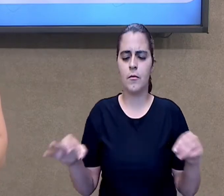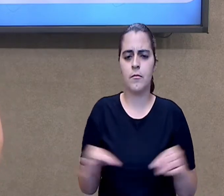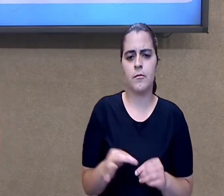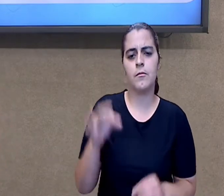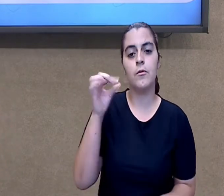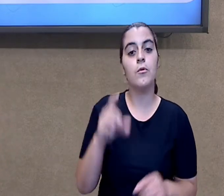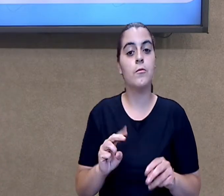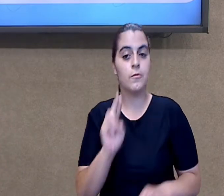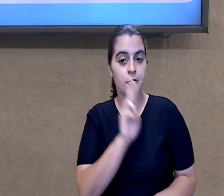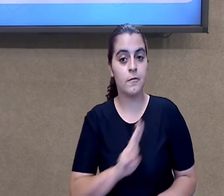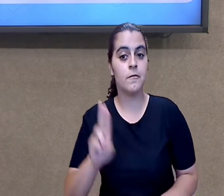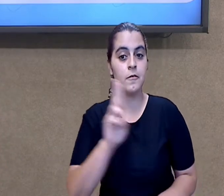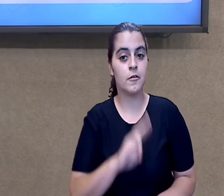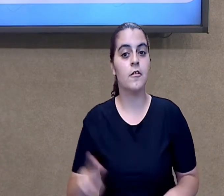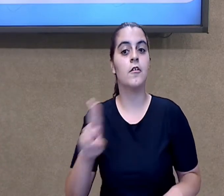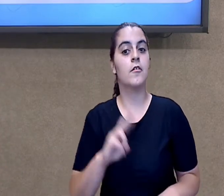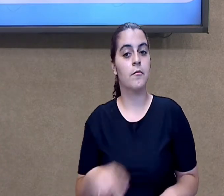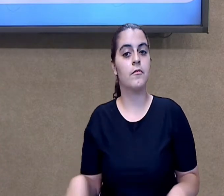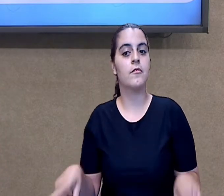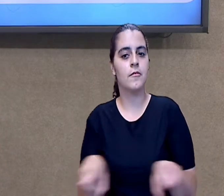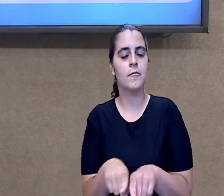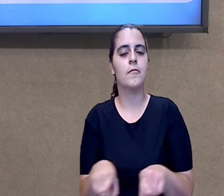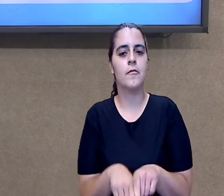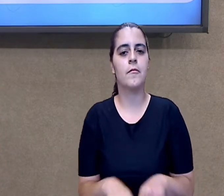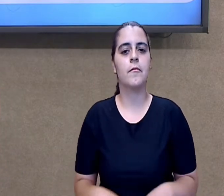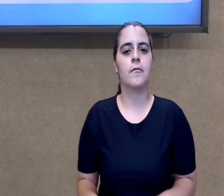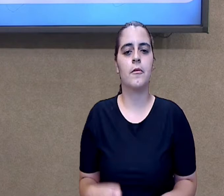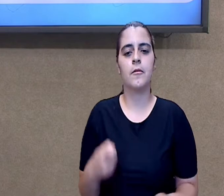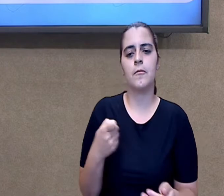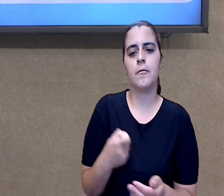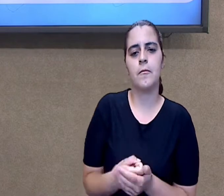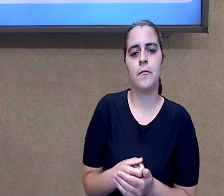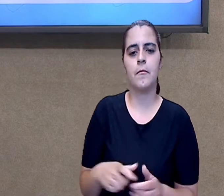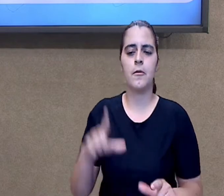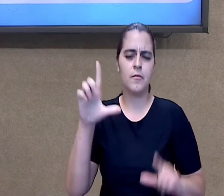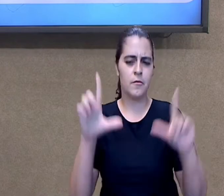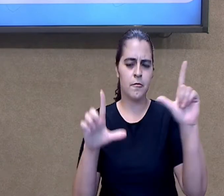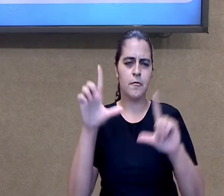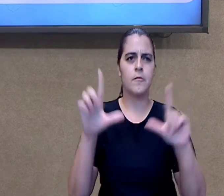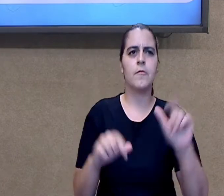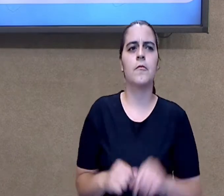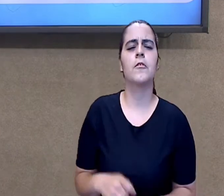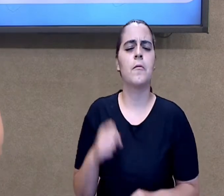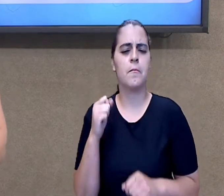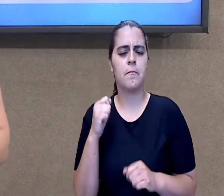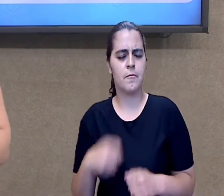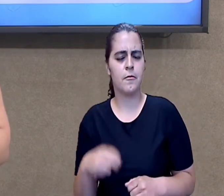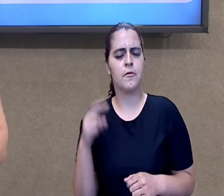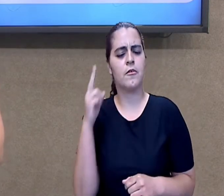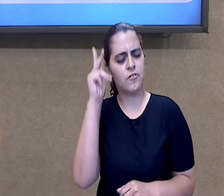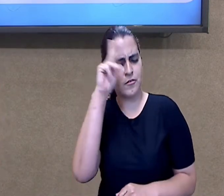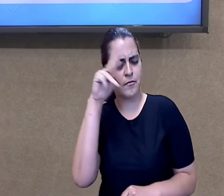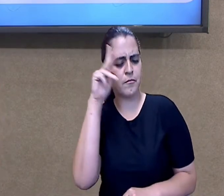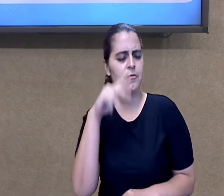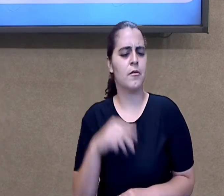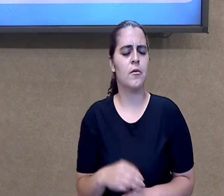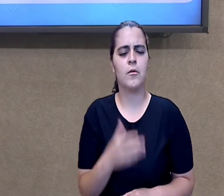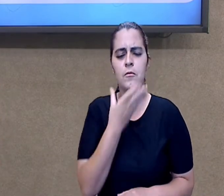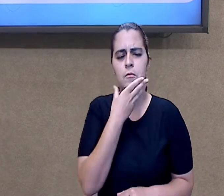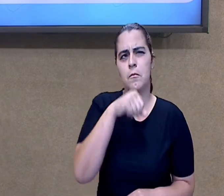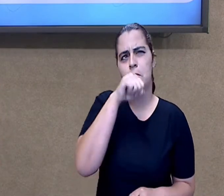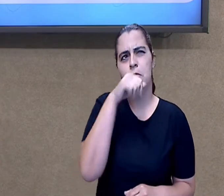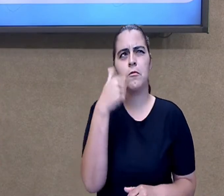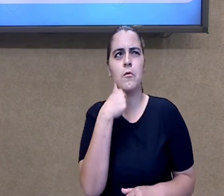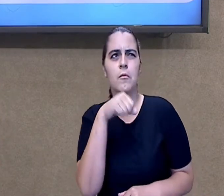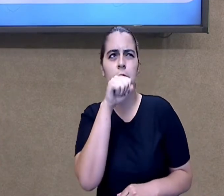nós utilizamos muito aqui para comprar os nossos aparelhos de televisão. Você pode estar aí lembrando quando seu pai ou